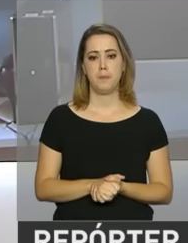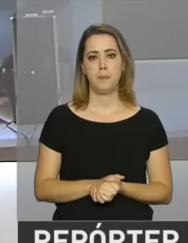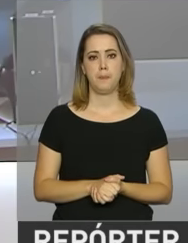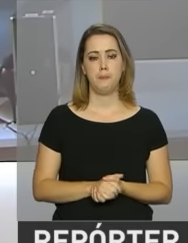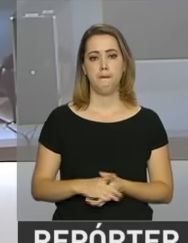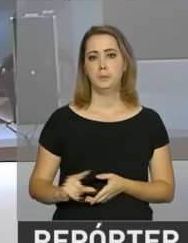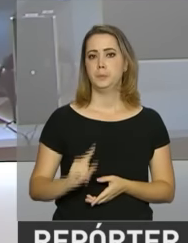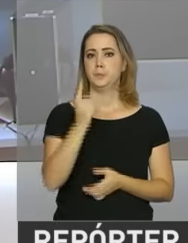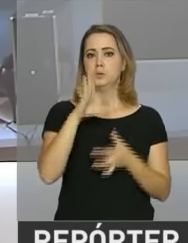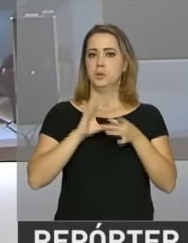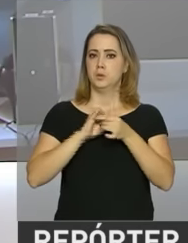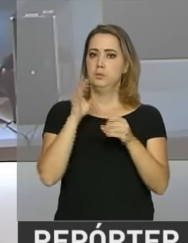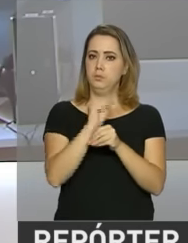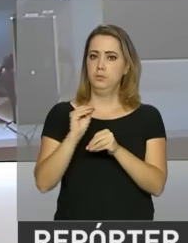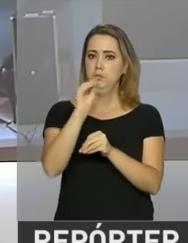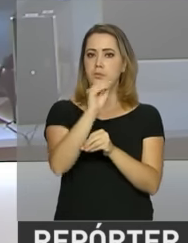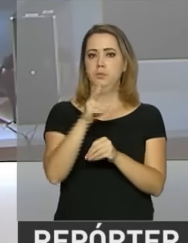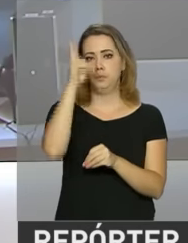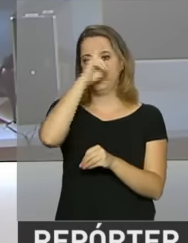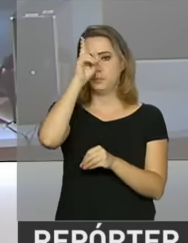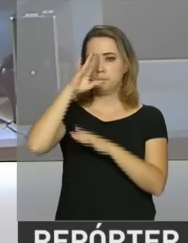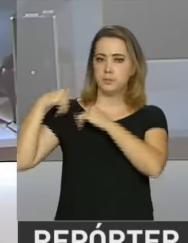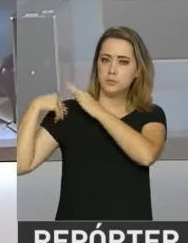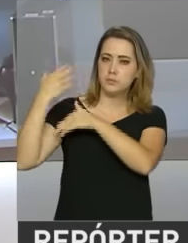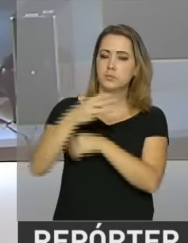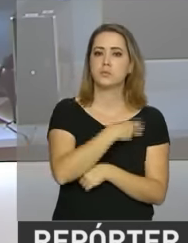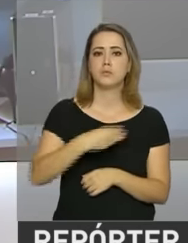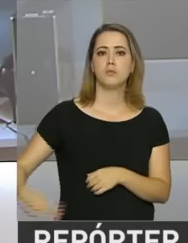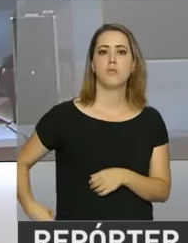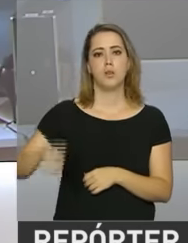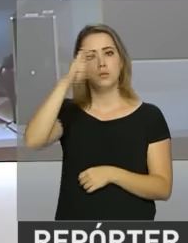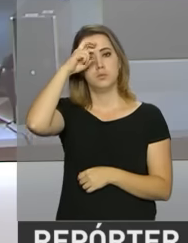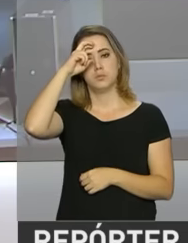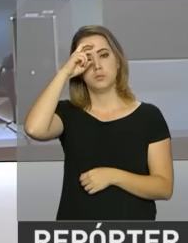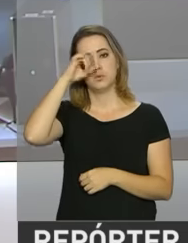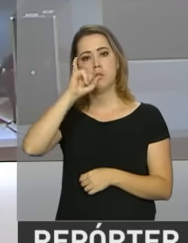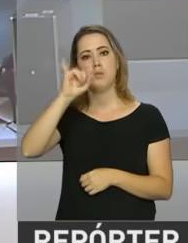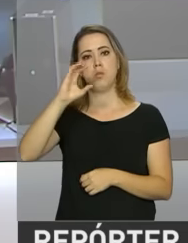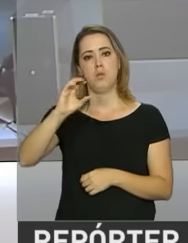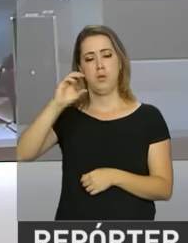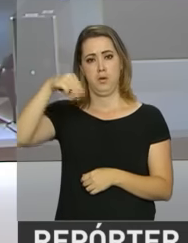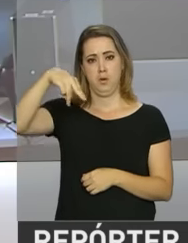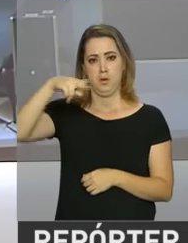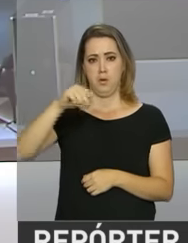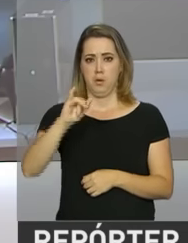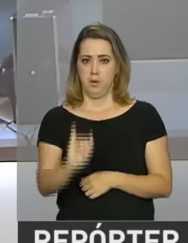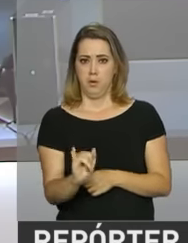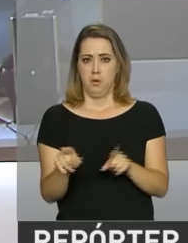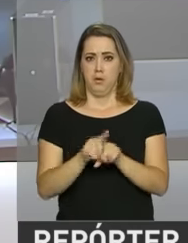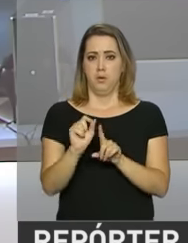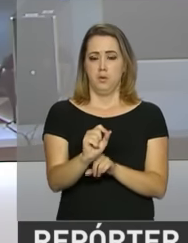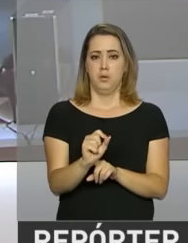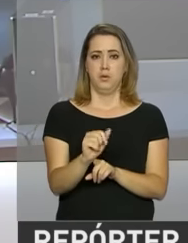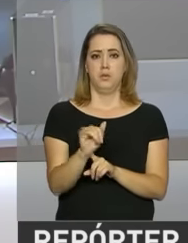uma união para preservar a pré-história do Brasil o ministério da cultura o Instituto Chico Mendes de conservação da biodiversidade